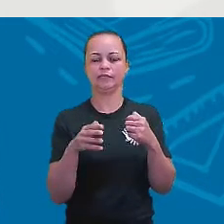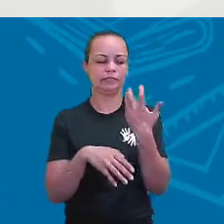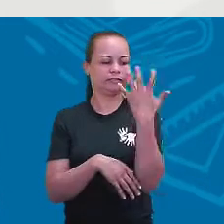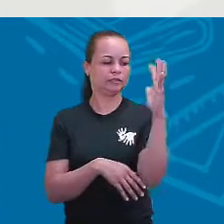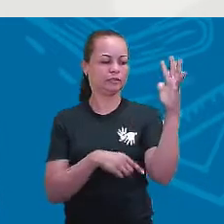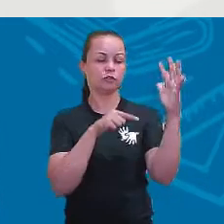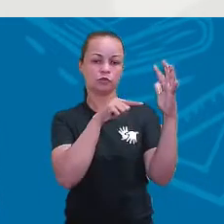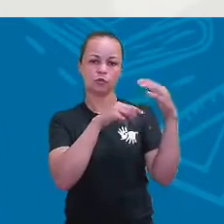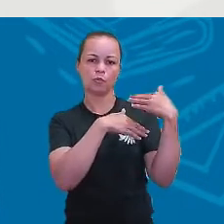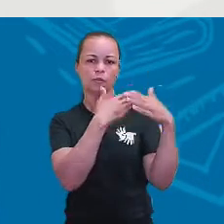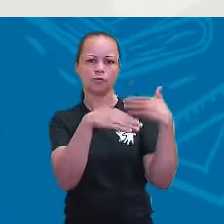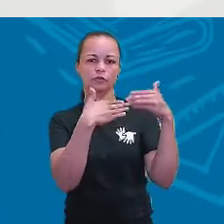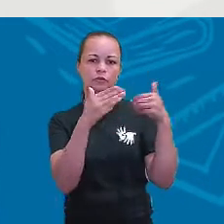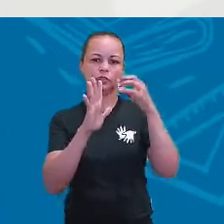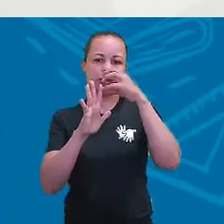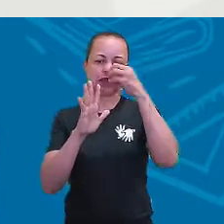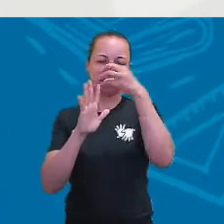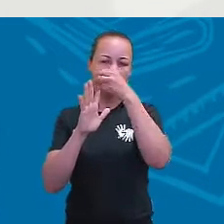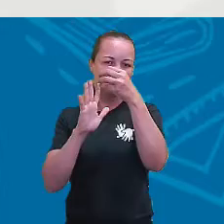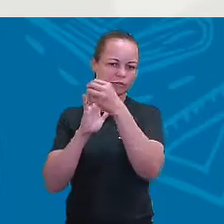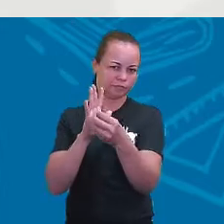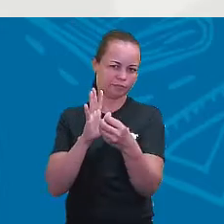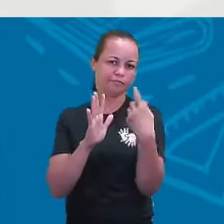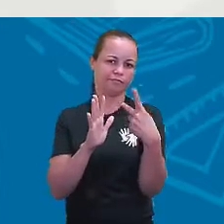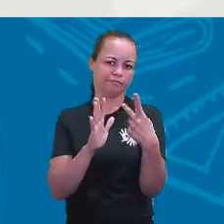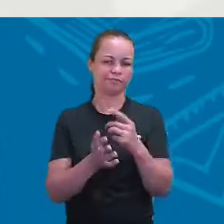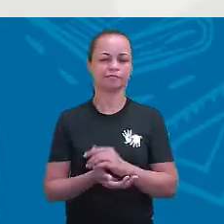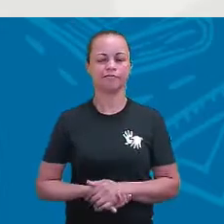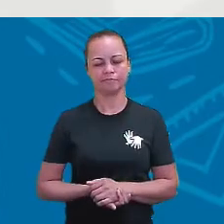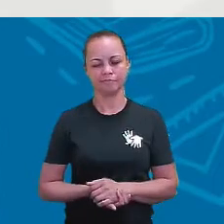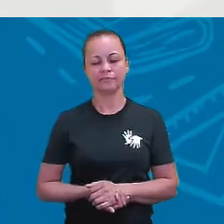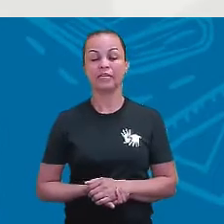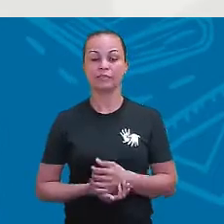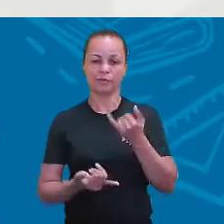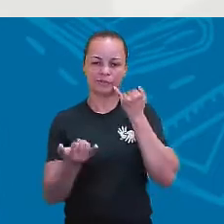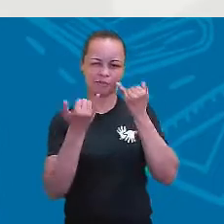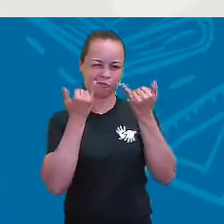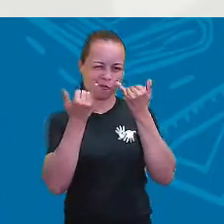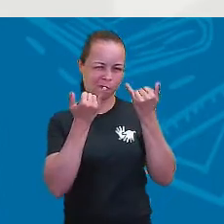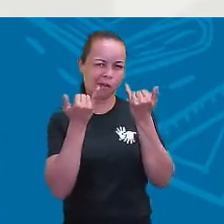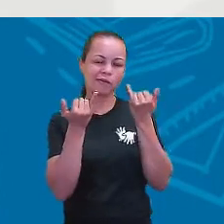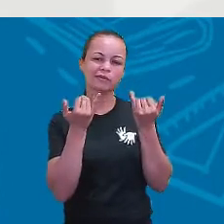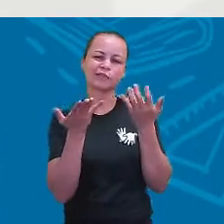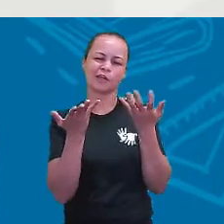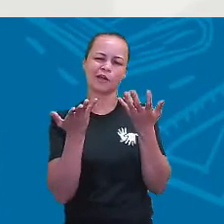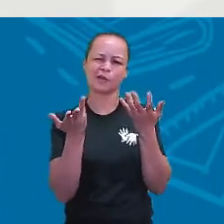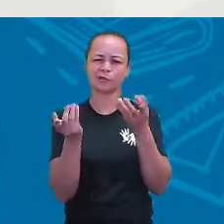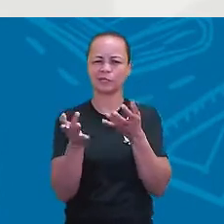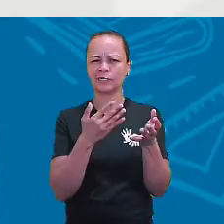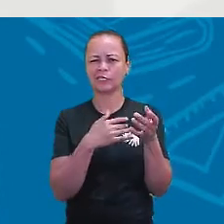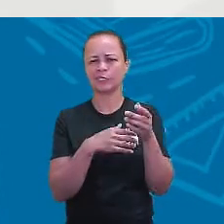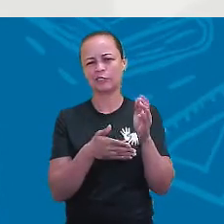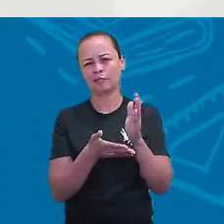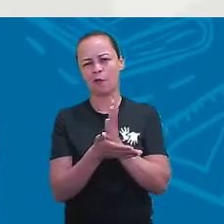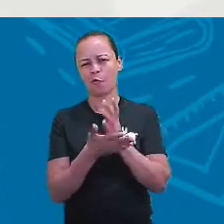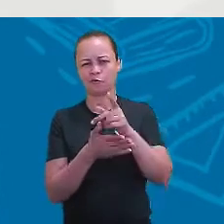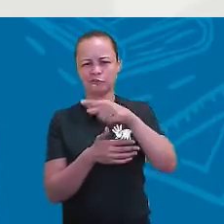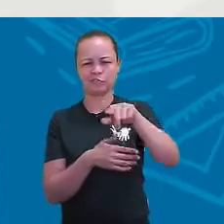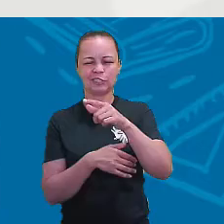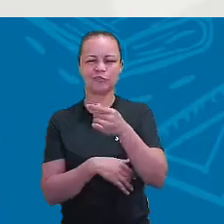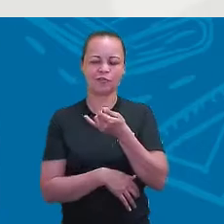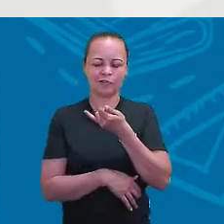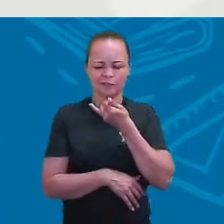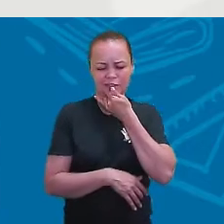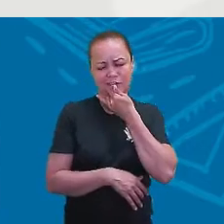próprio processo fotossintético e metabólico dela, tá? Então fica essa informação. Talvez alguém aqui vai ficar decepcionado, vai ficar triste, né? Não vai olhar com aquele olhar